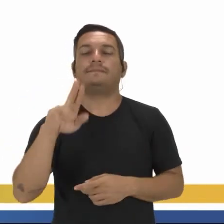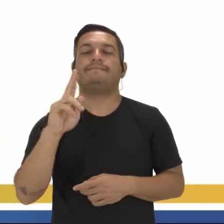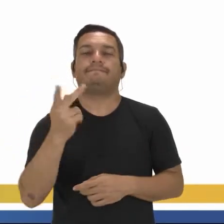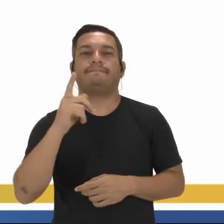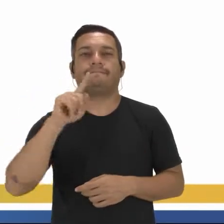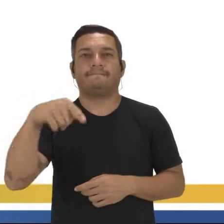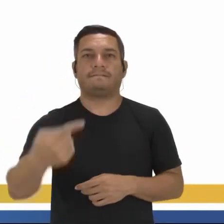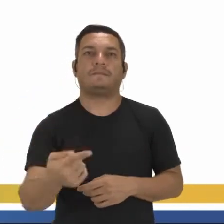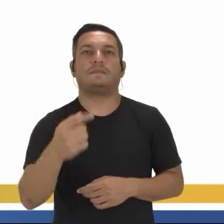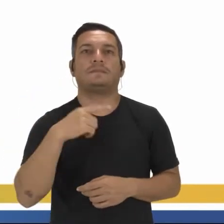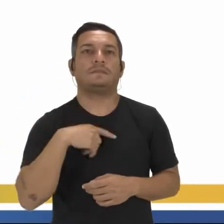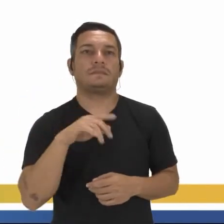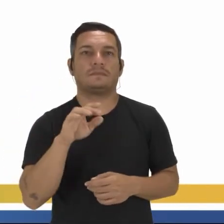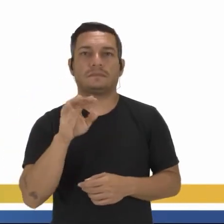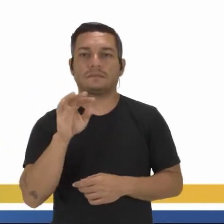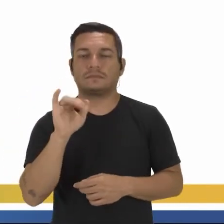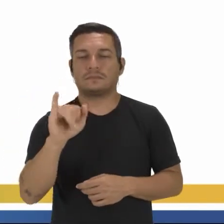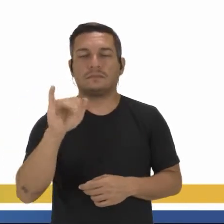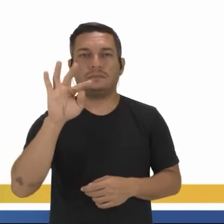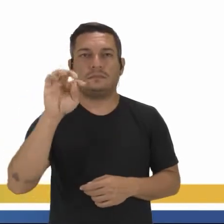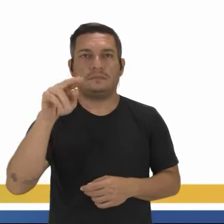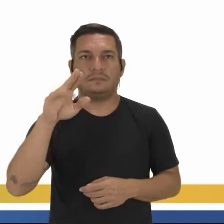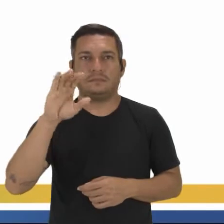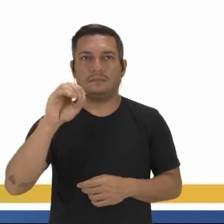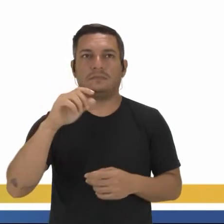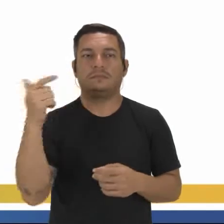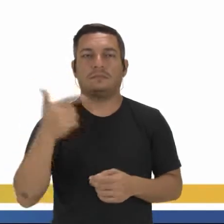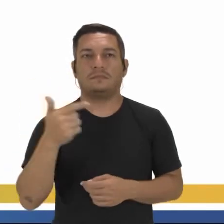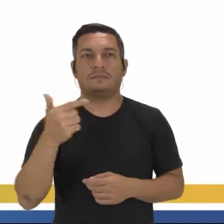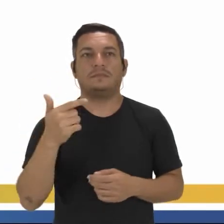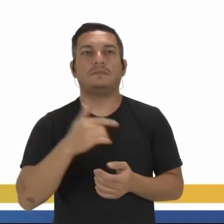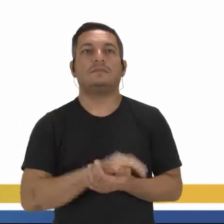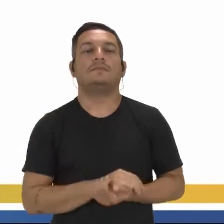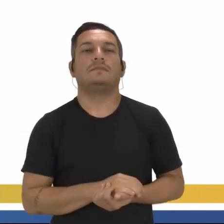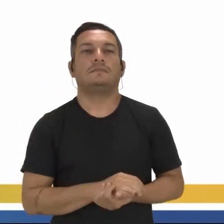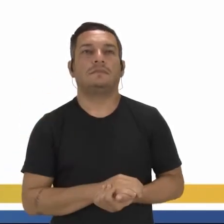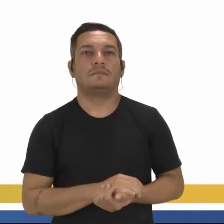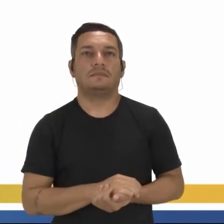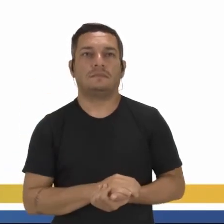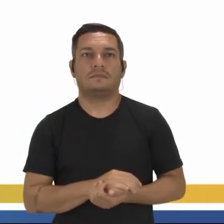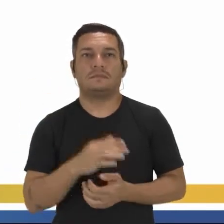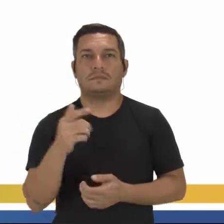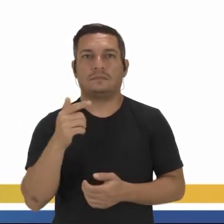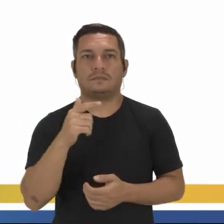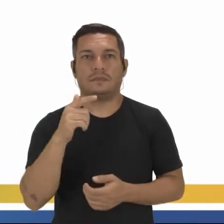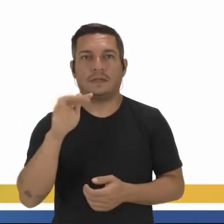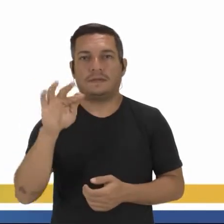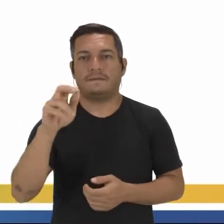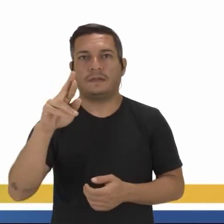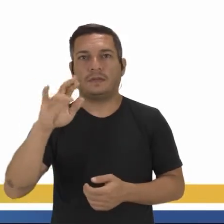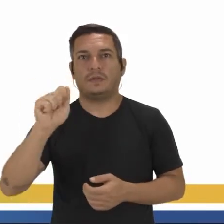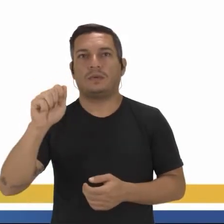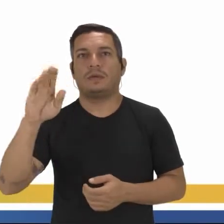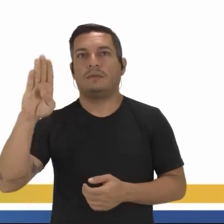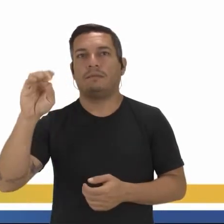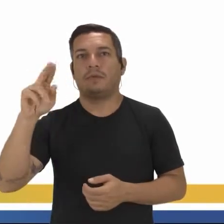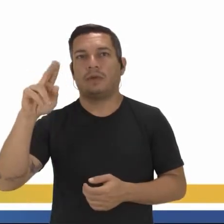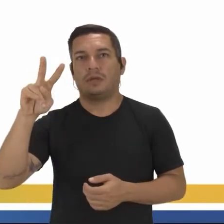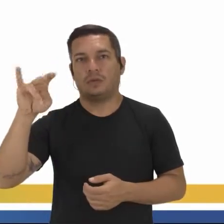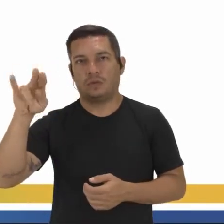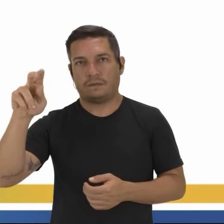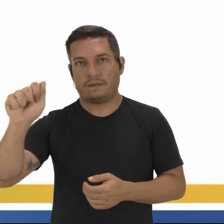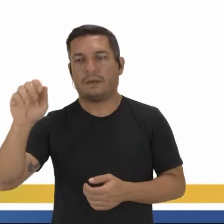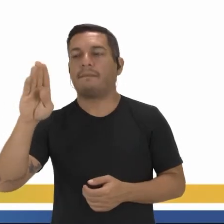NH que vem depois do i tônico. No 2, observa aí. Feiura, bocaiúva e